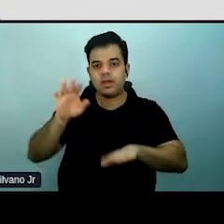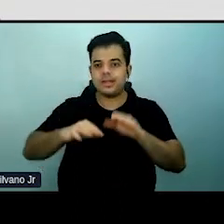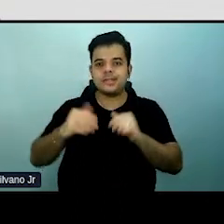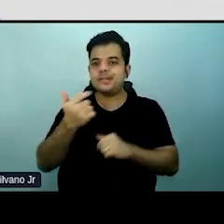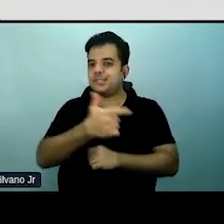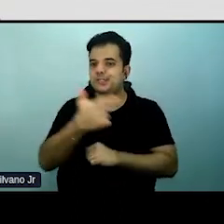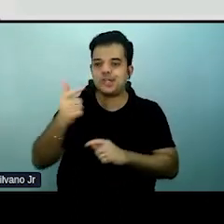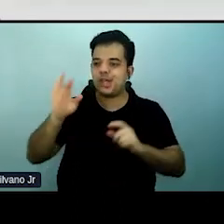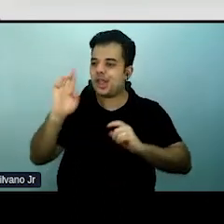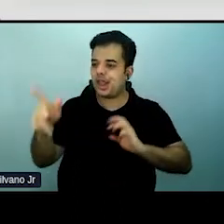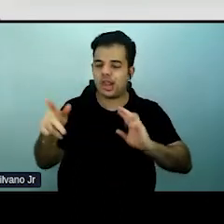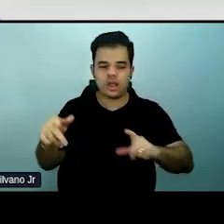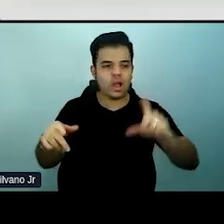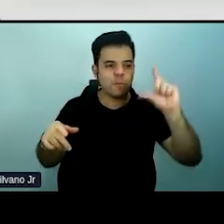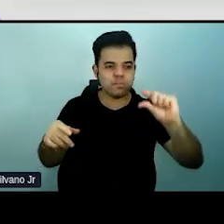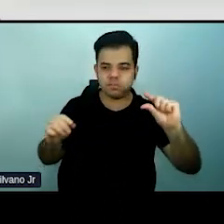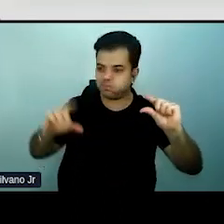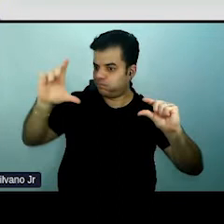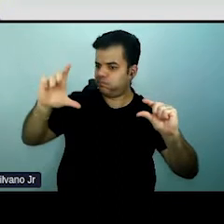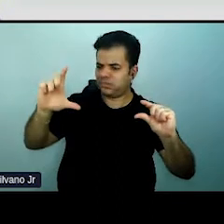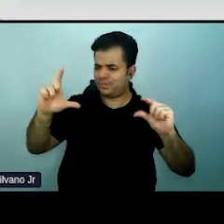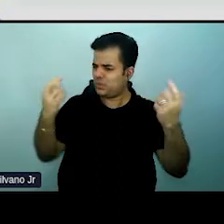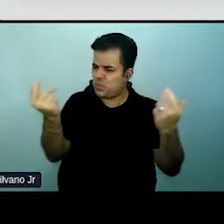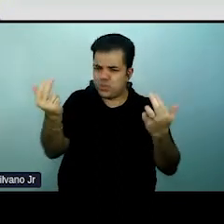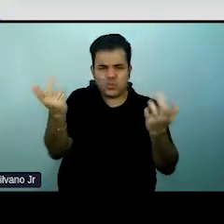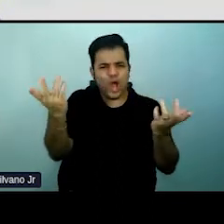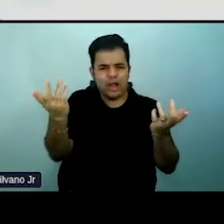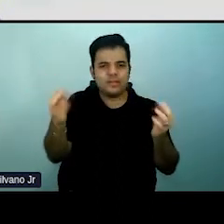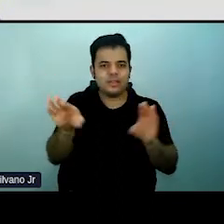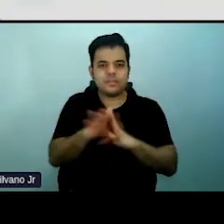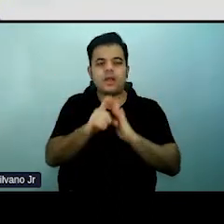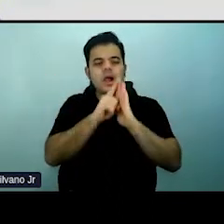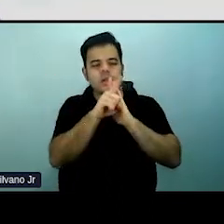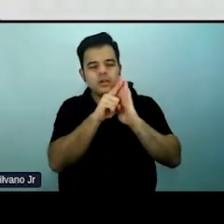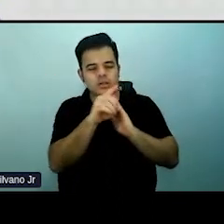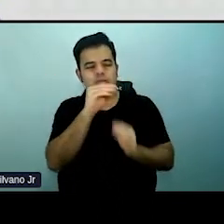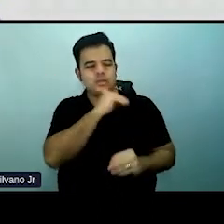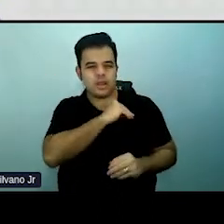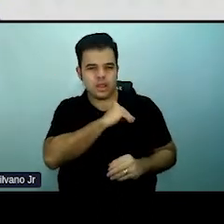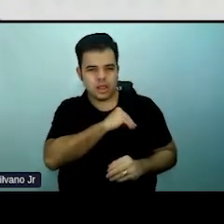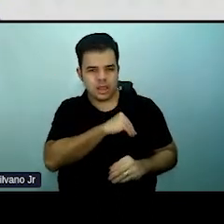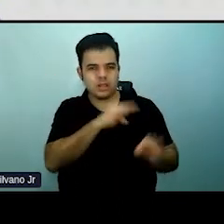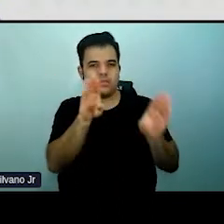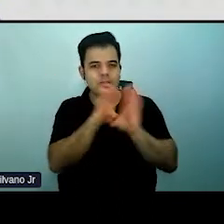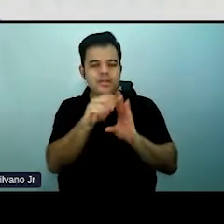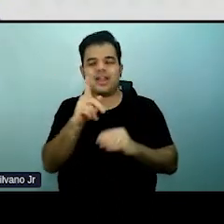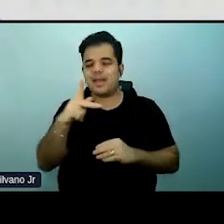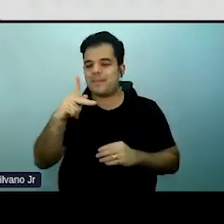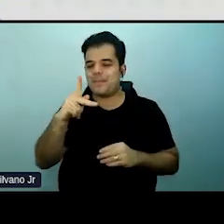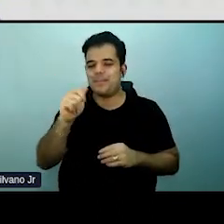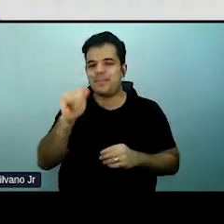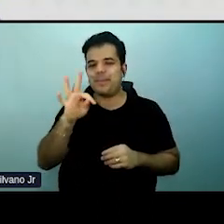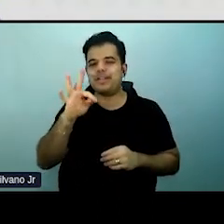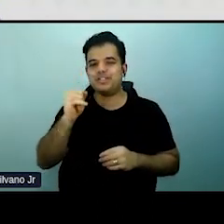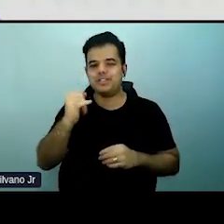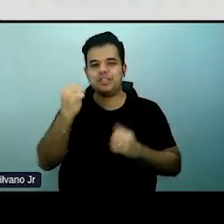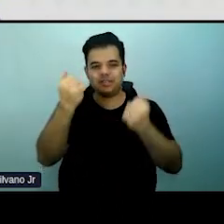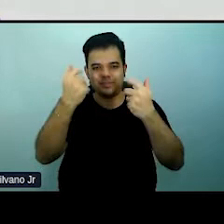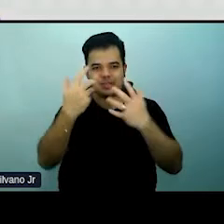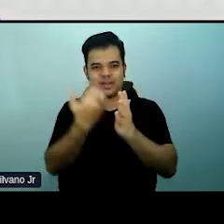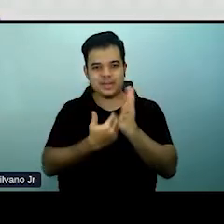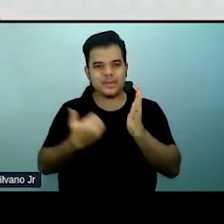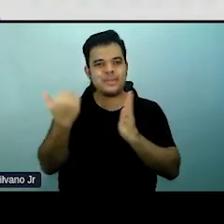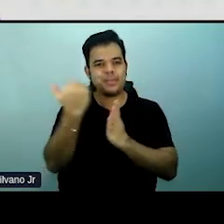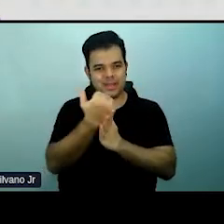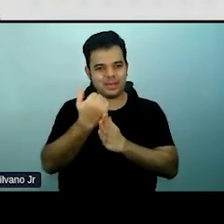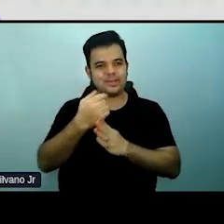nenhuma diferença salarial, né, nessa questão. Reavaliação salarial, acho que a Paty pode falar muito melhor sobre esses pontos